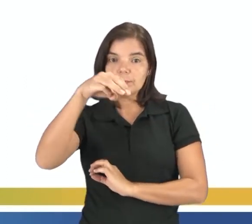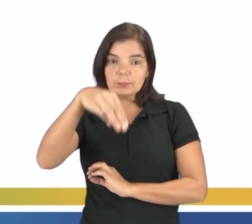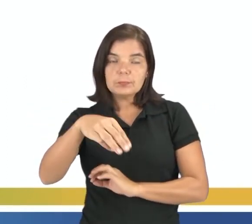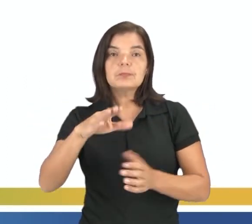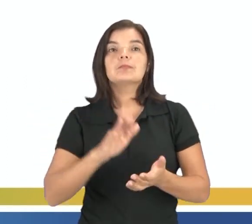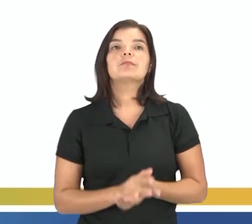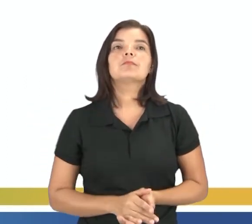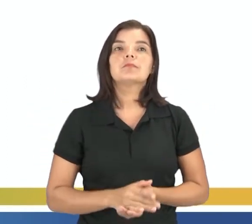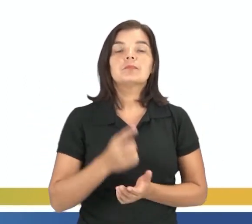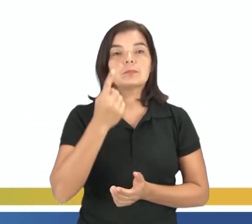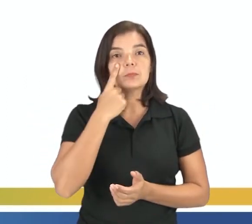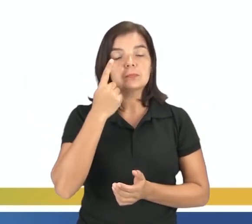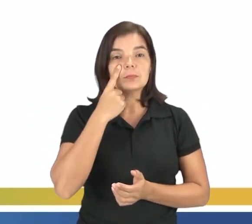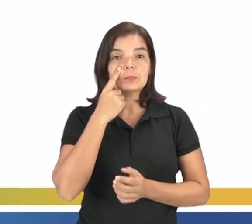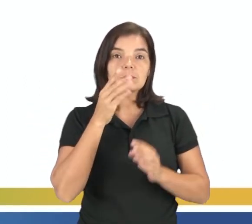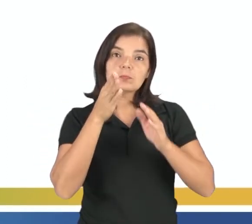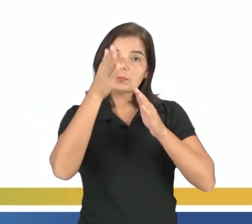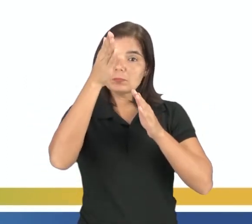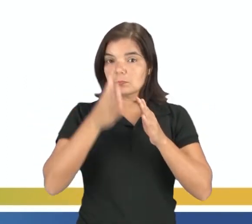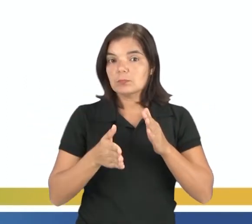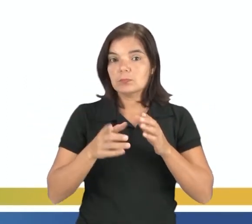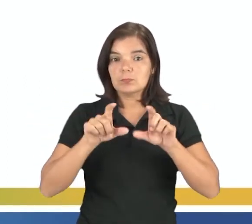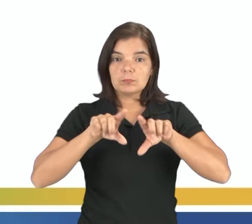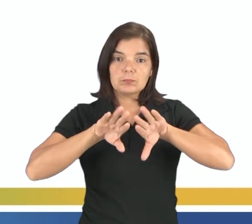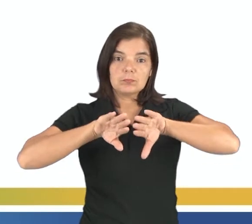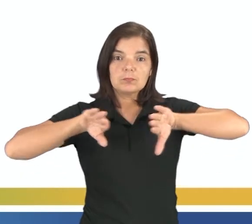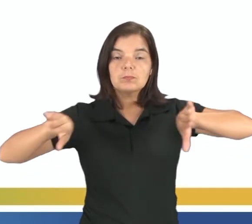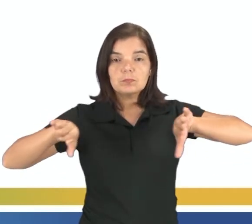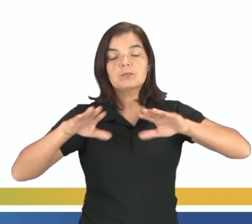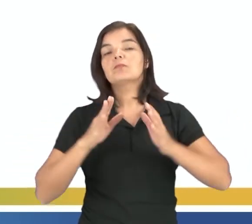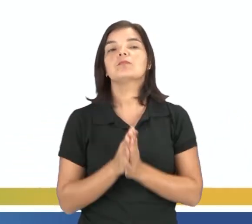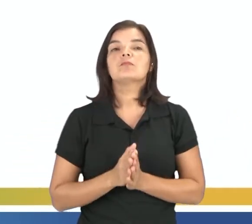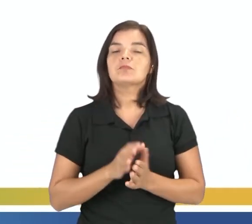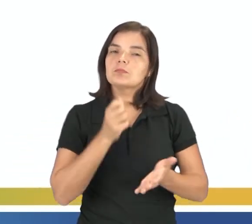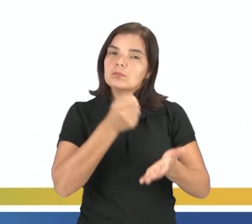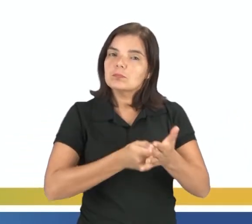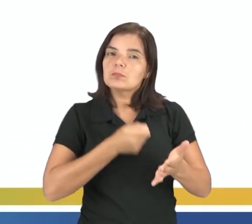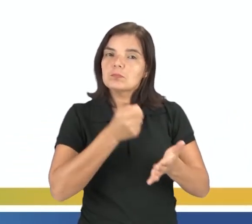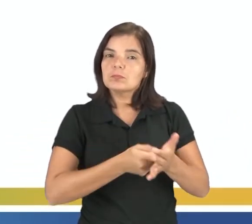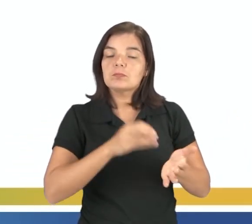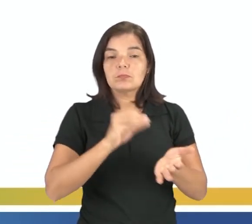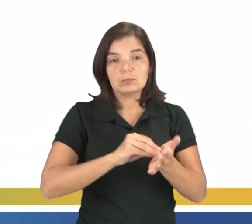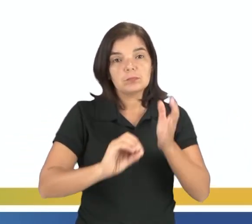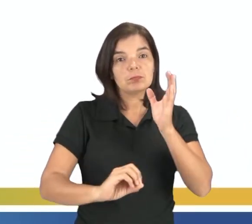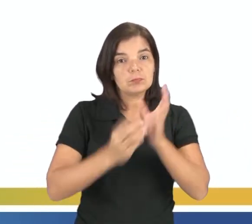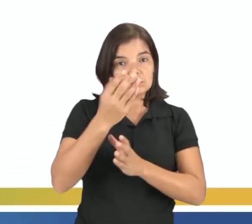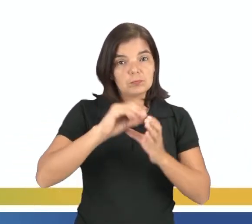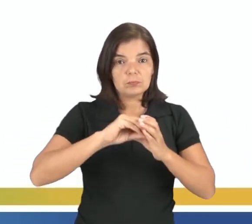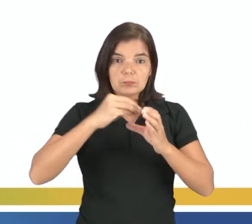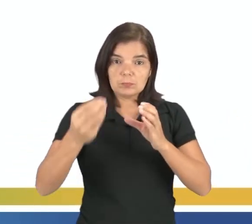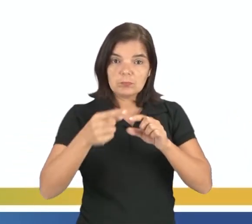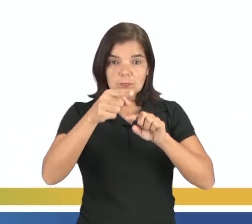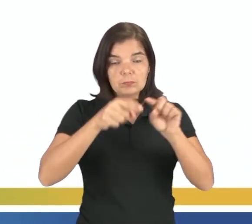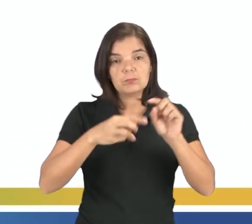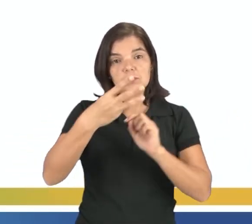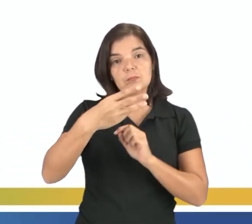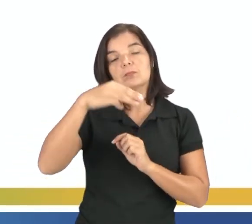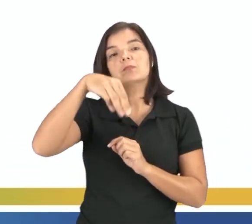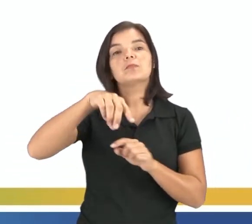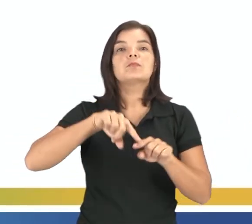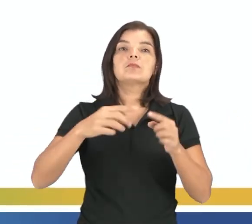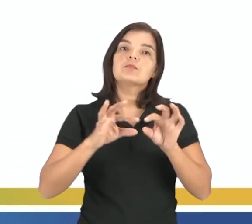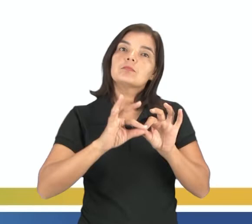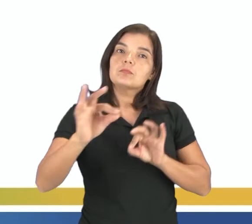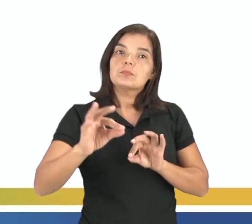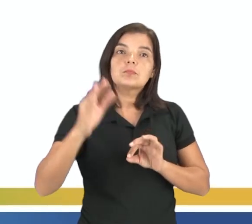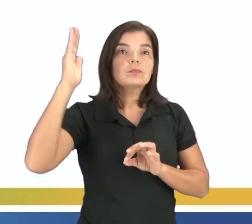largura. Você vê aí as linhas laterais, por onde é feita a cobrança, né, das faltas quando ocorre fora da linha de 3 metros, as linhas